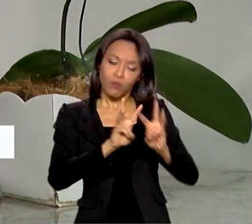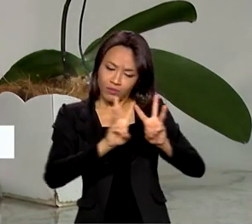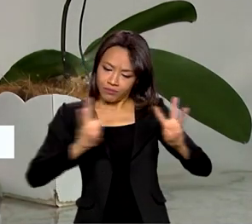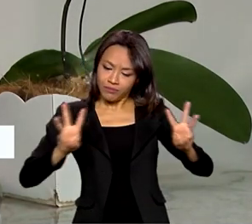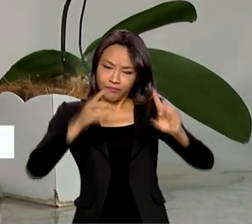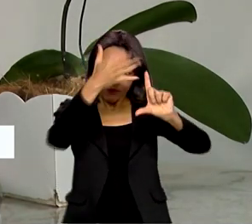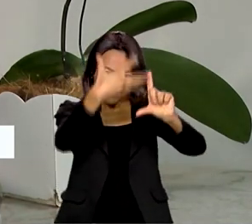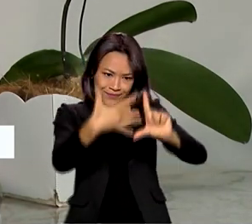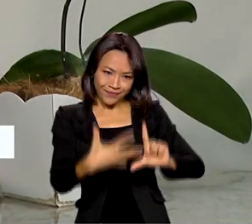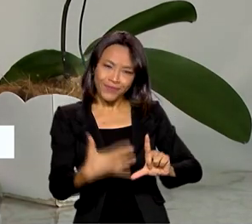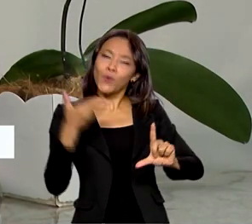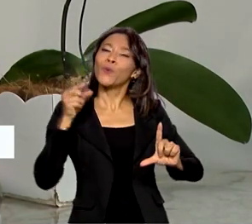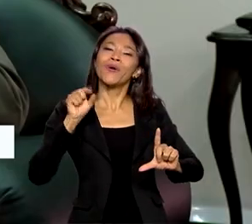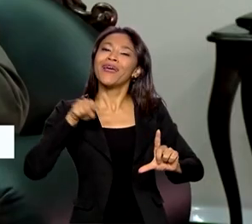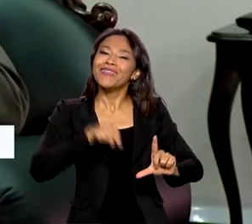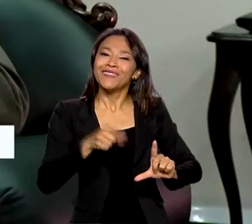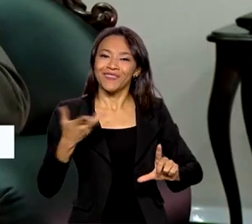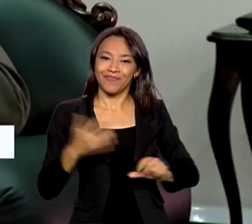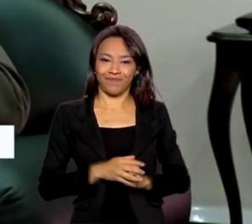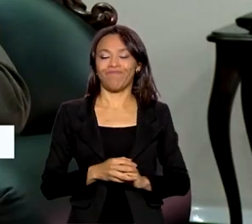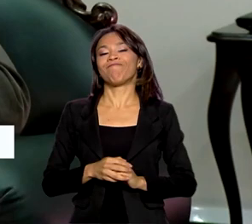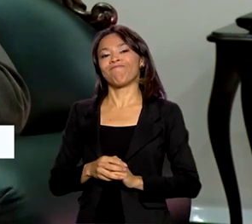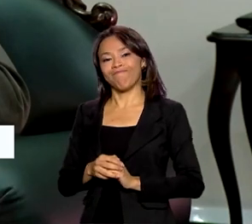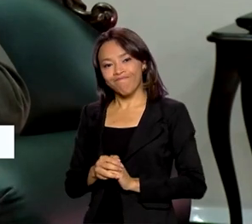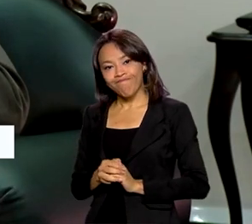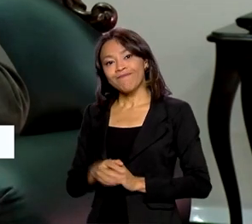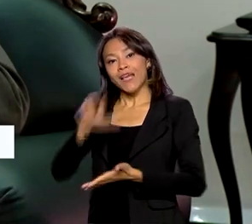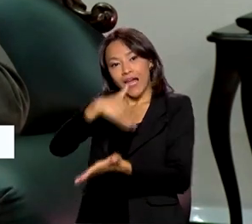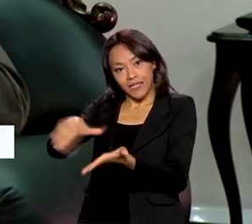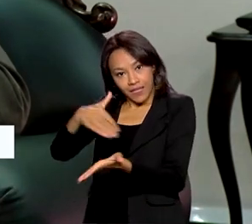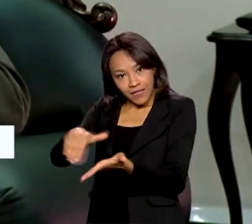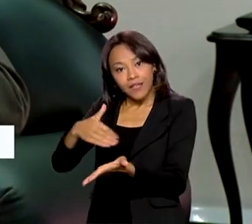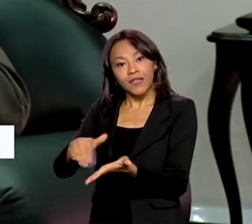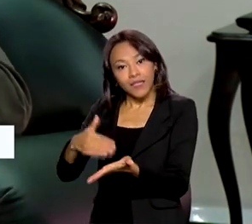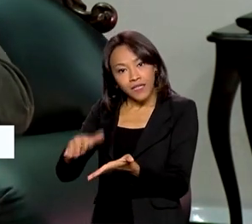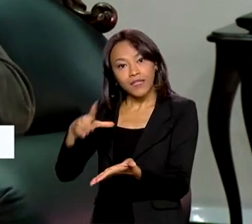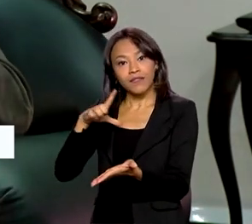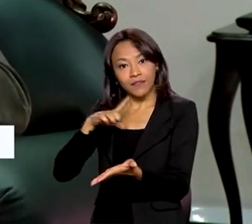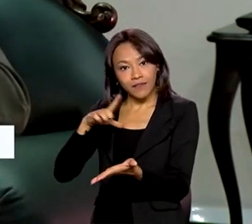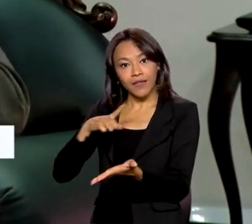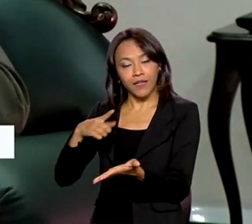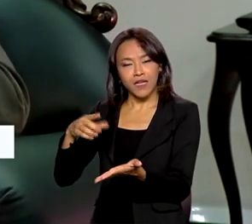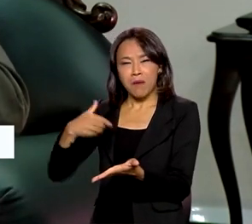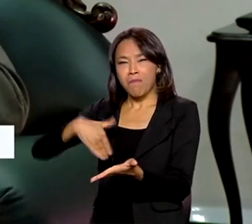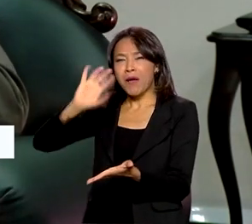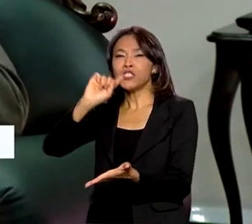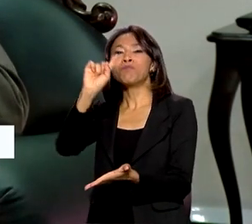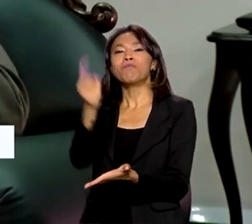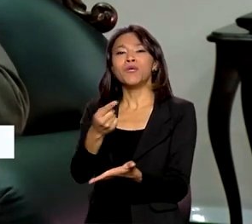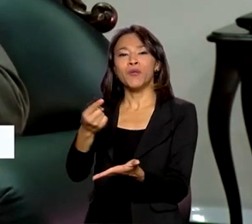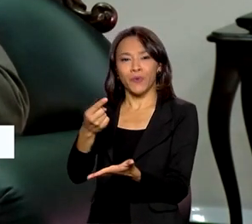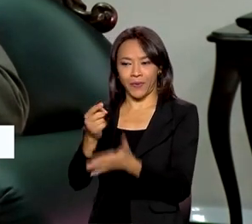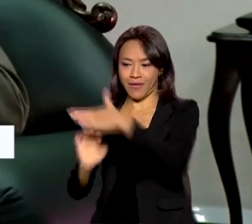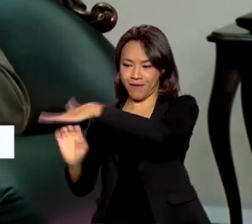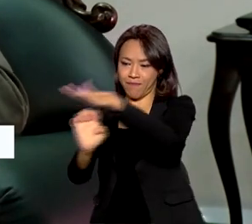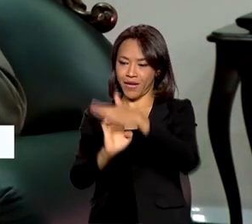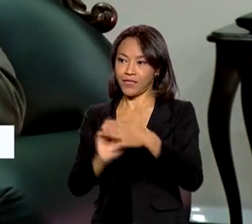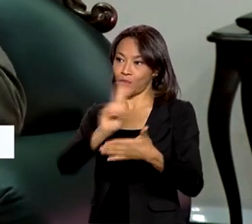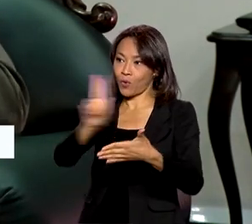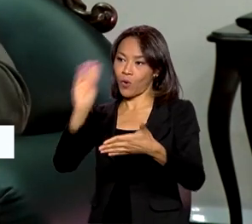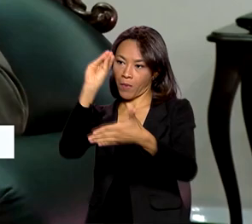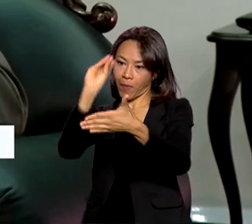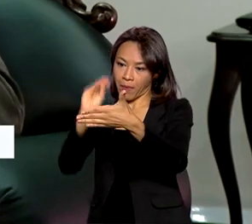que você falasse um pouquinho também dessa plataforma que eu peguei Nacional do Consumidor temos essa plataforma aqui com mais de 1.000 empresas cadastrados no ano